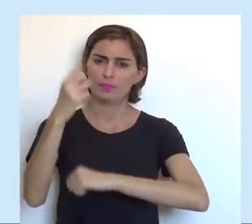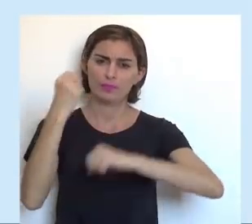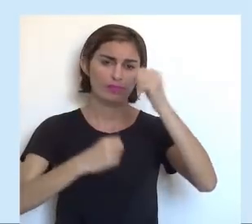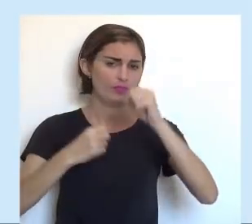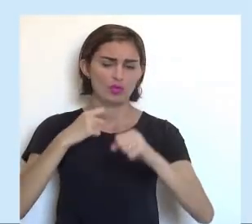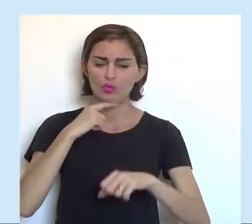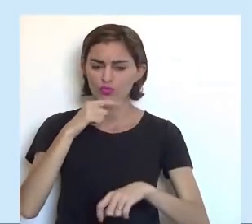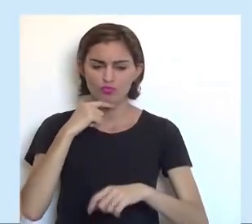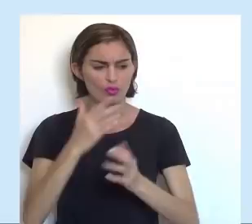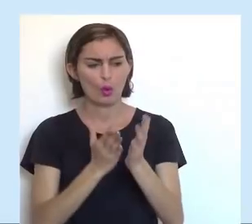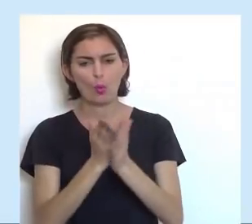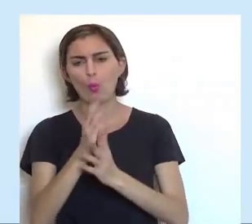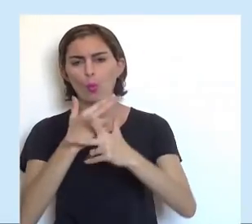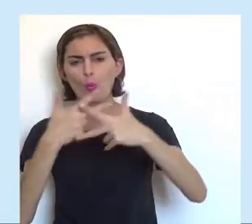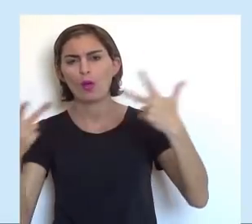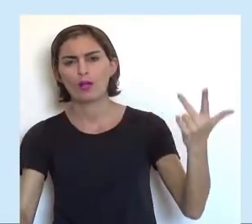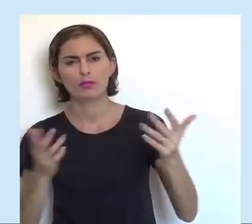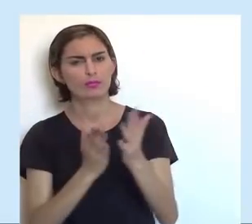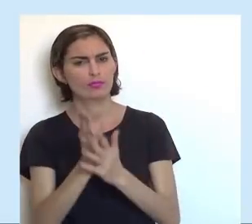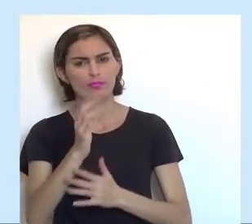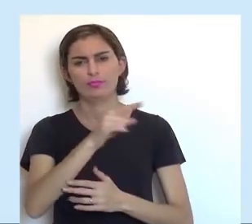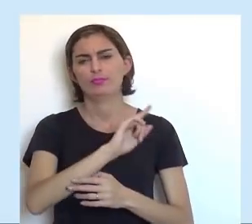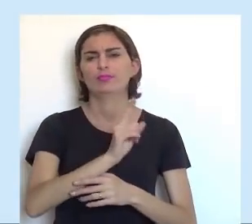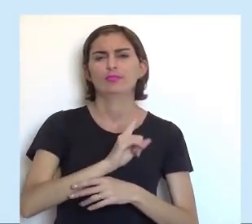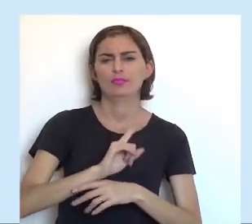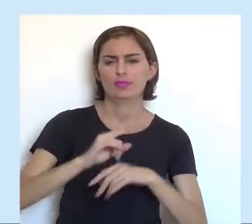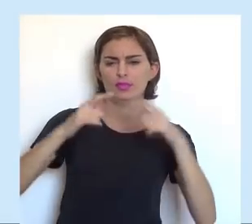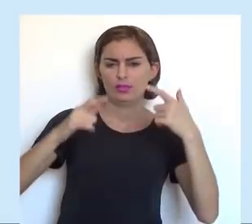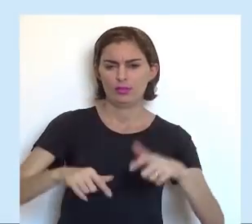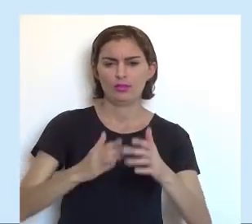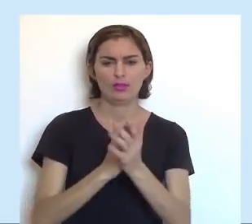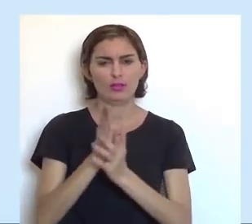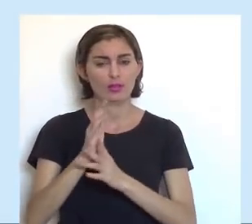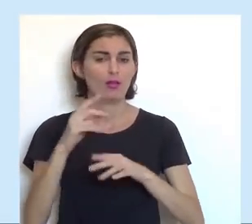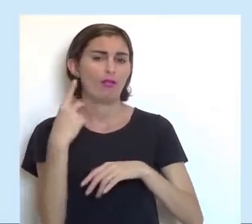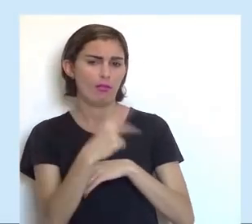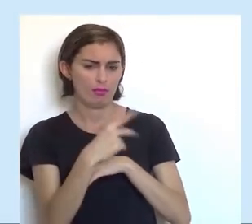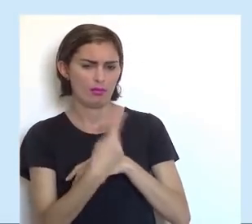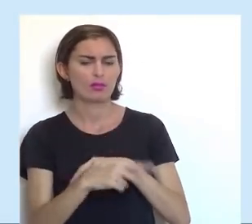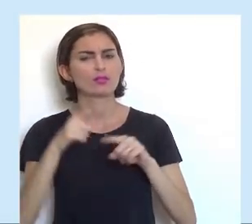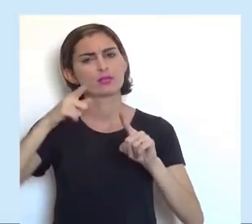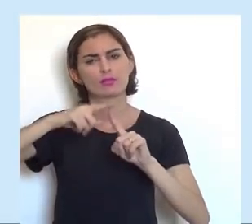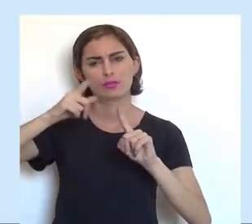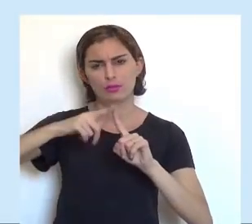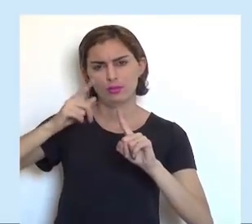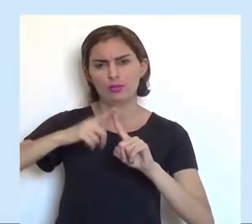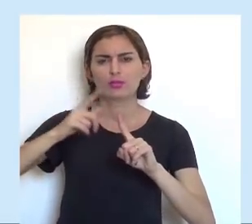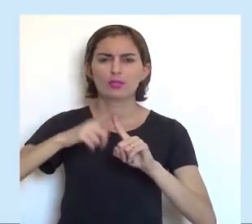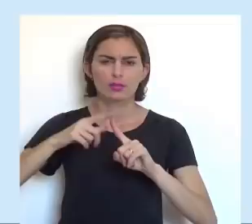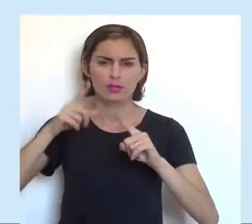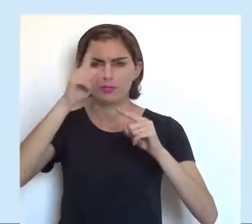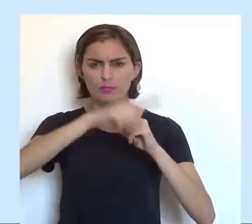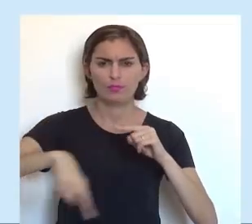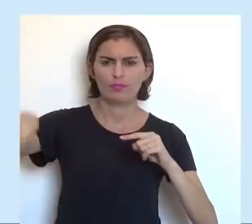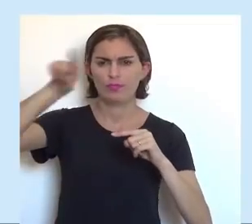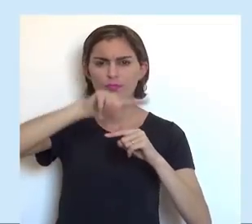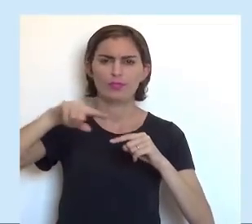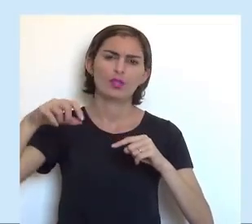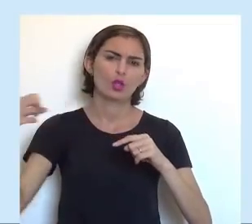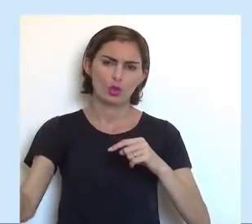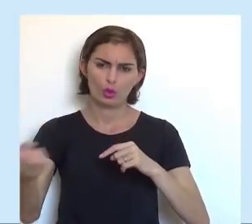fábrica, porque não passou pela qualidade da fábrica, tá? O setor de qualidade. Esses são os tipos de pneus.